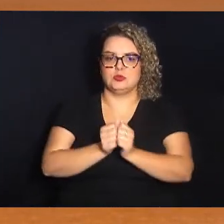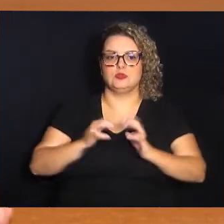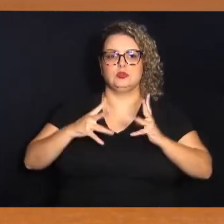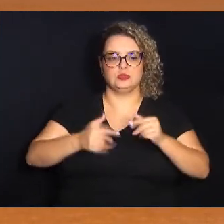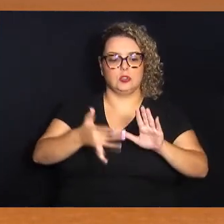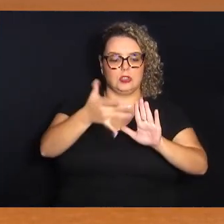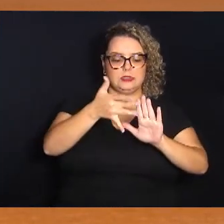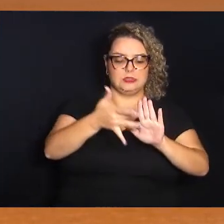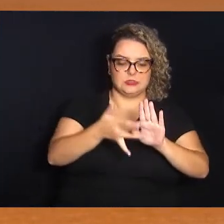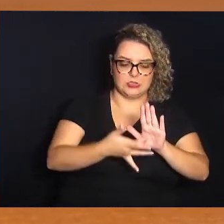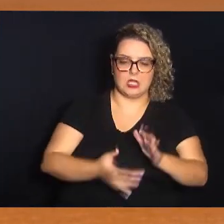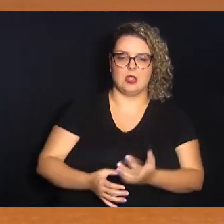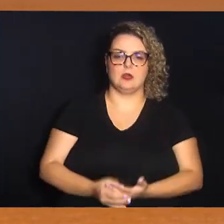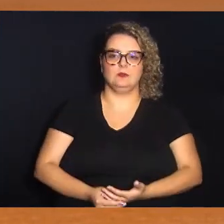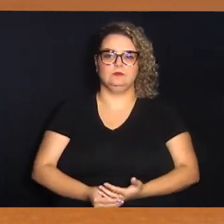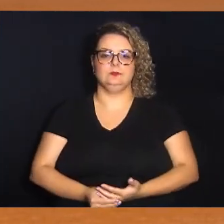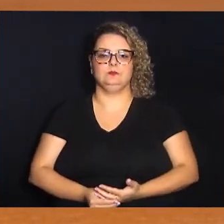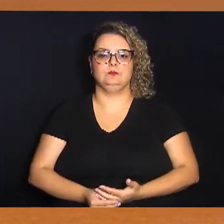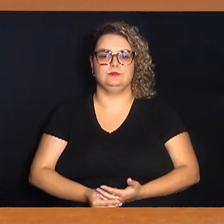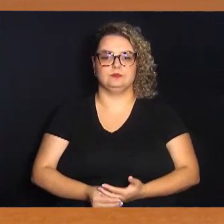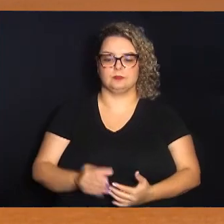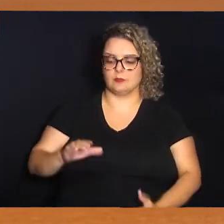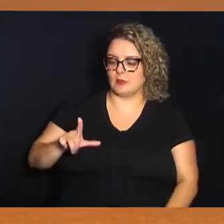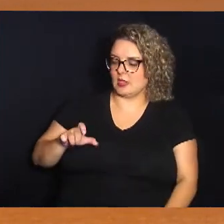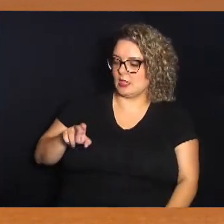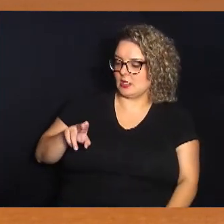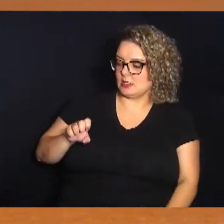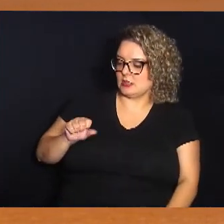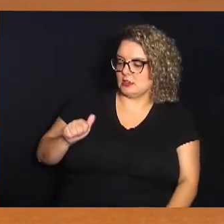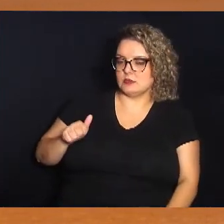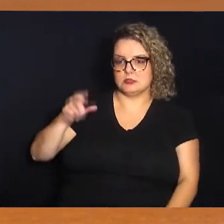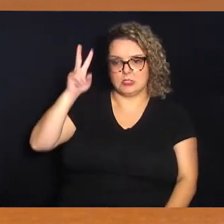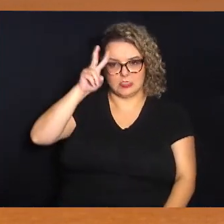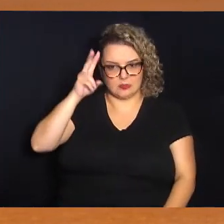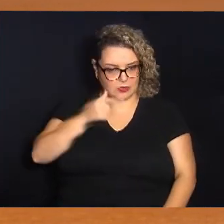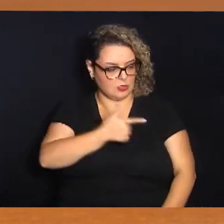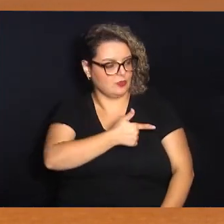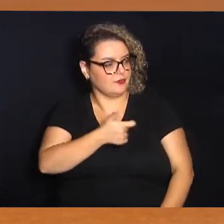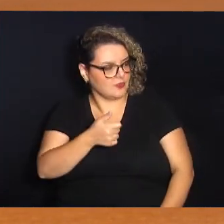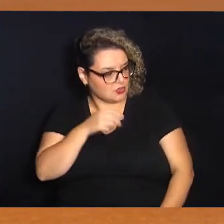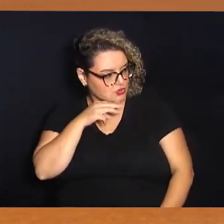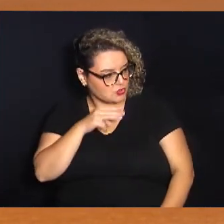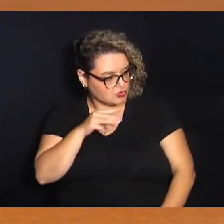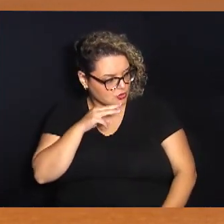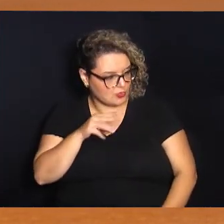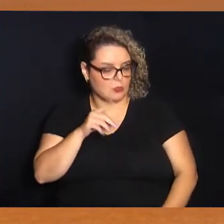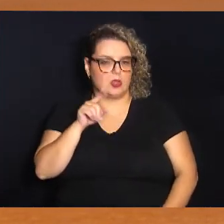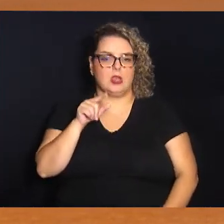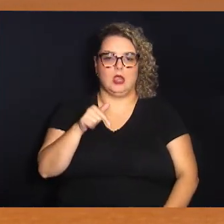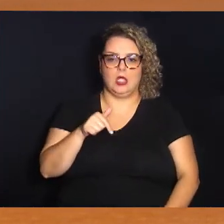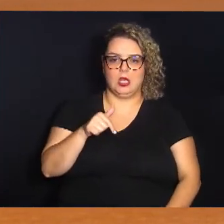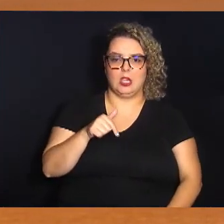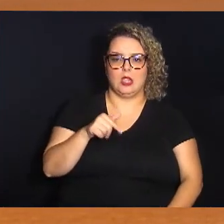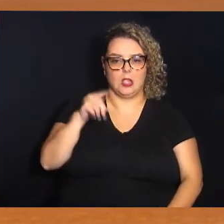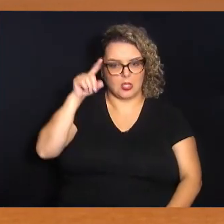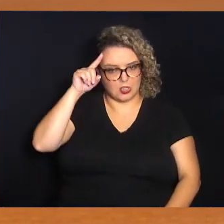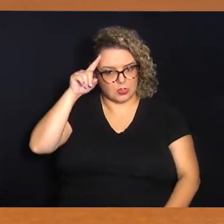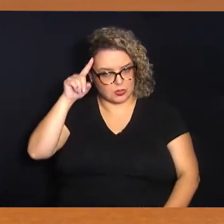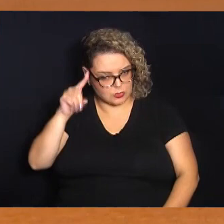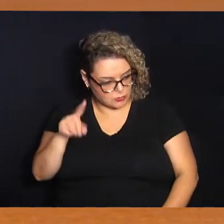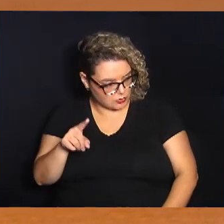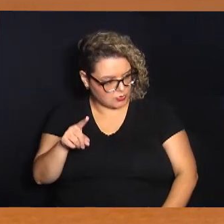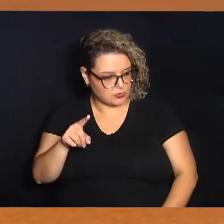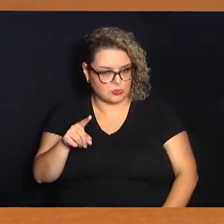Unificado colocar todas as pautas eh a Cleusa lembrou aqui do dia 21 de março que é o